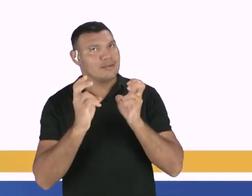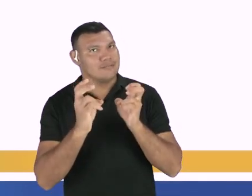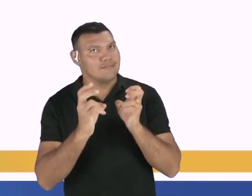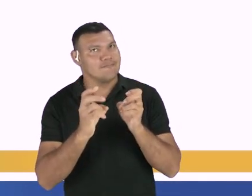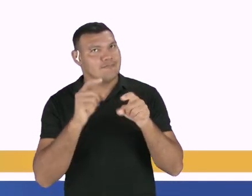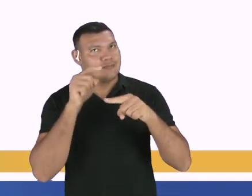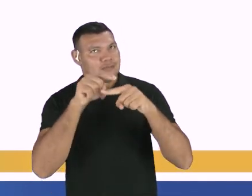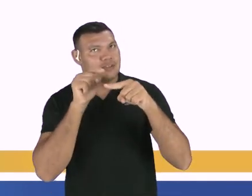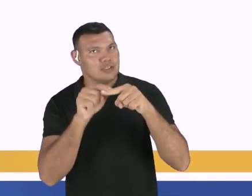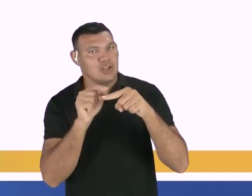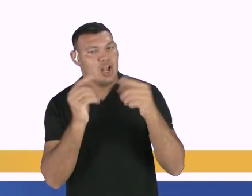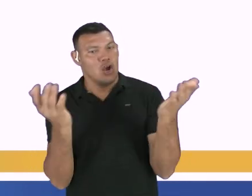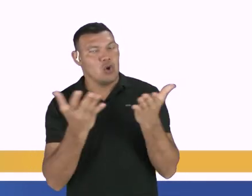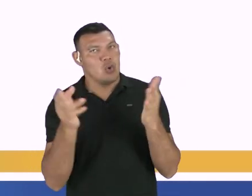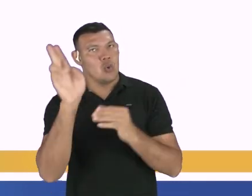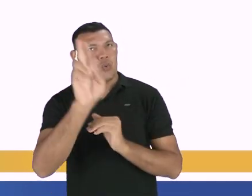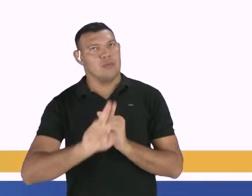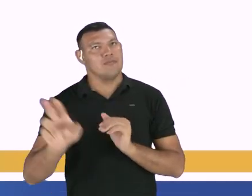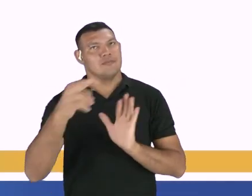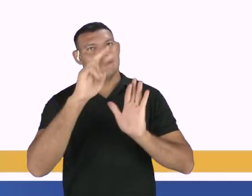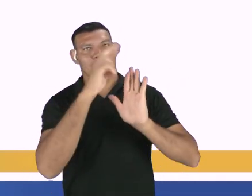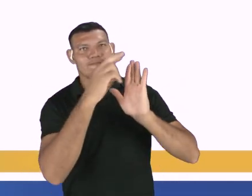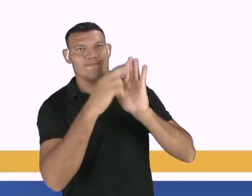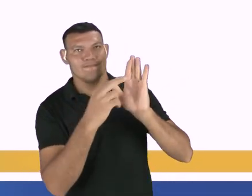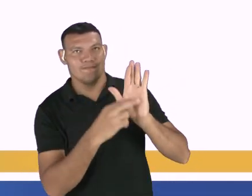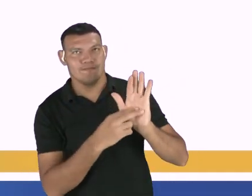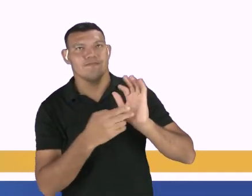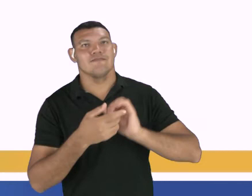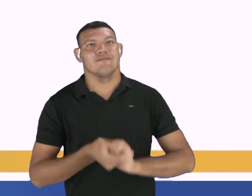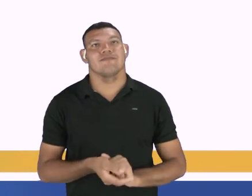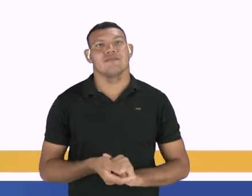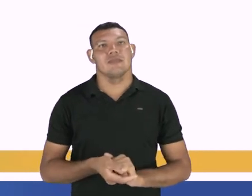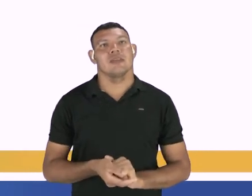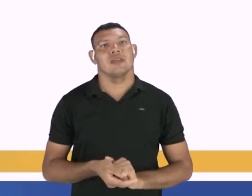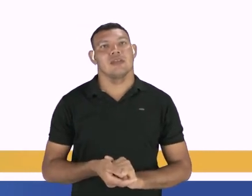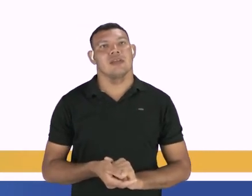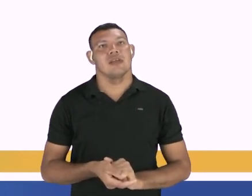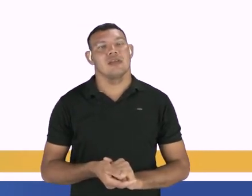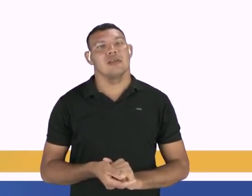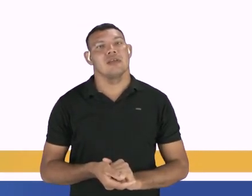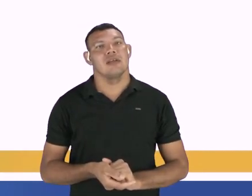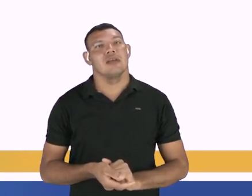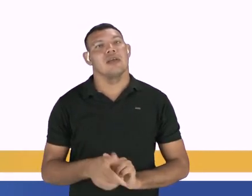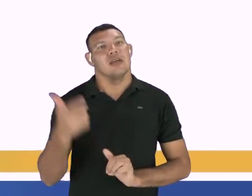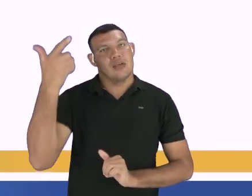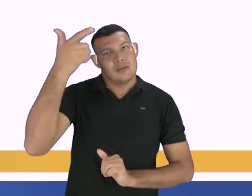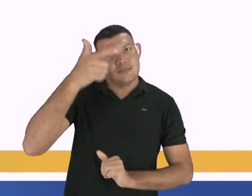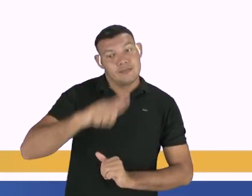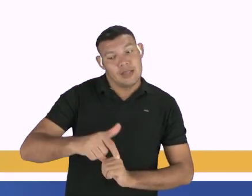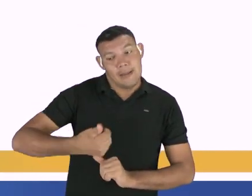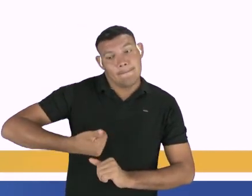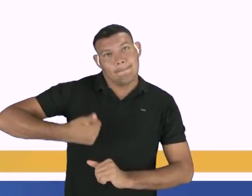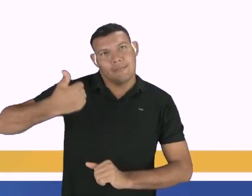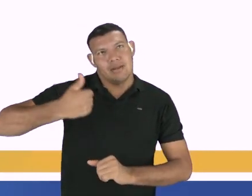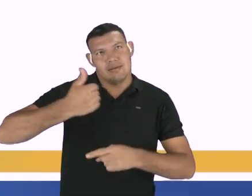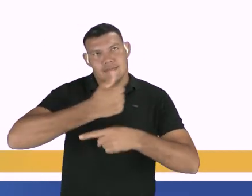Então, aí eu vou só aplicar a regra. O que a regrinha me diz? Que eu devo repetir a primeira fração. Então, a primeira